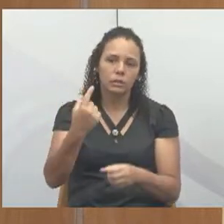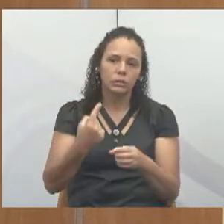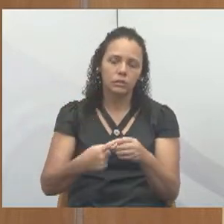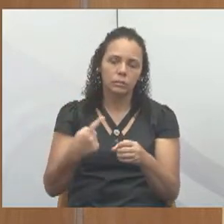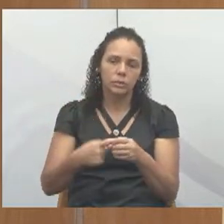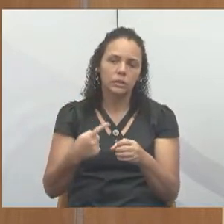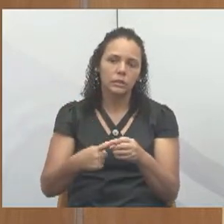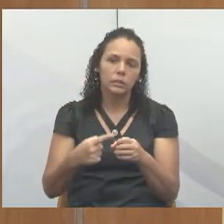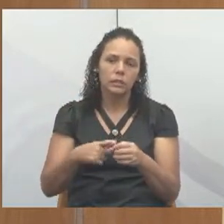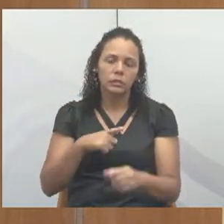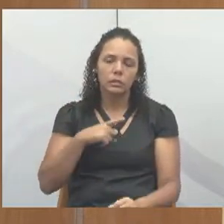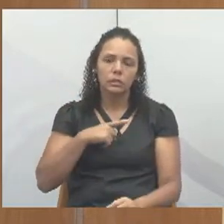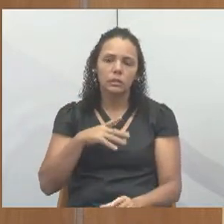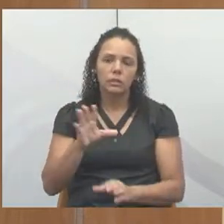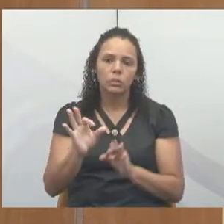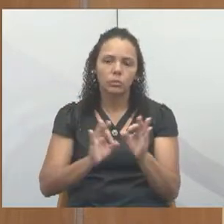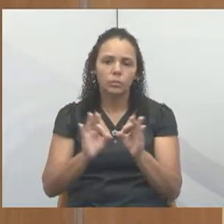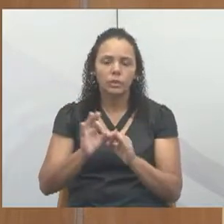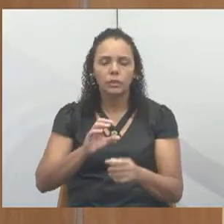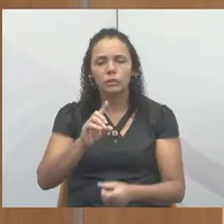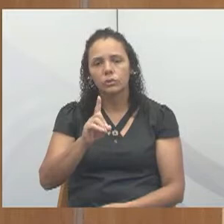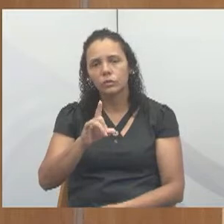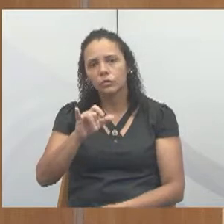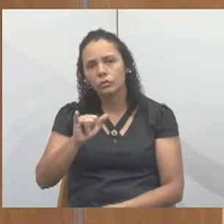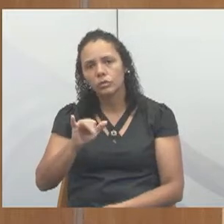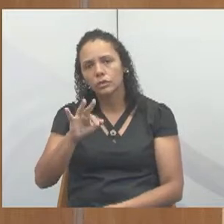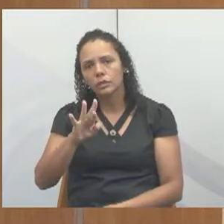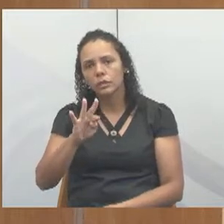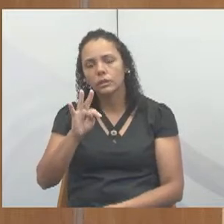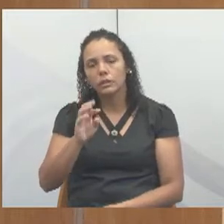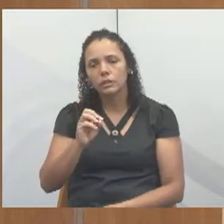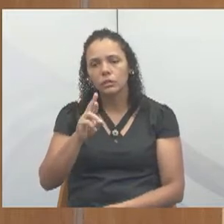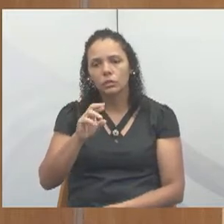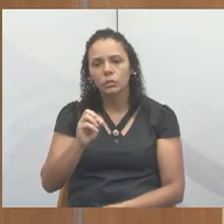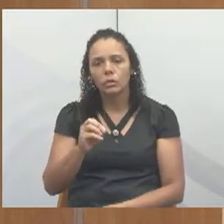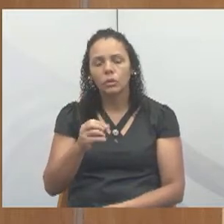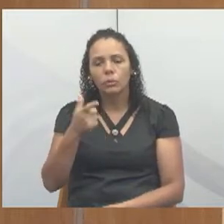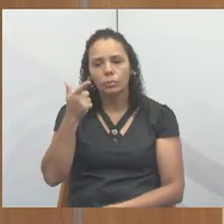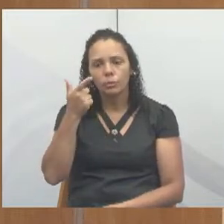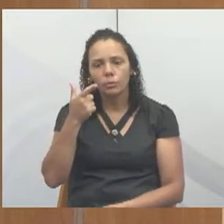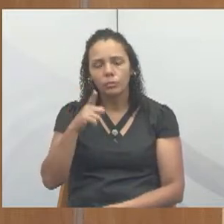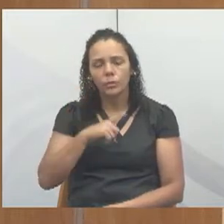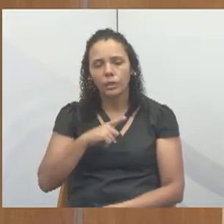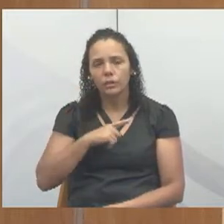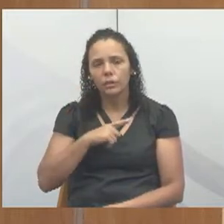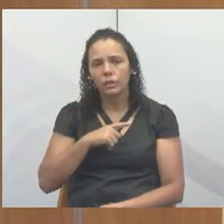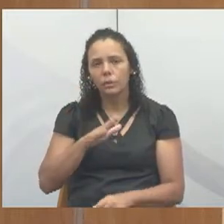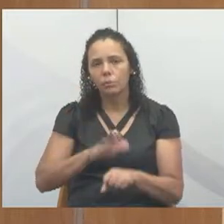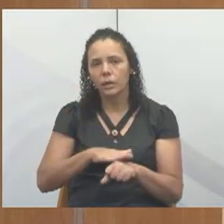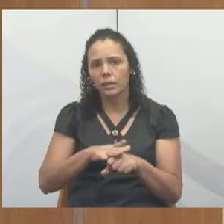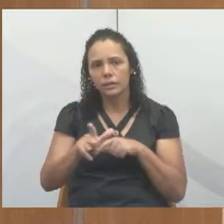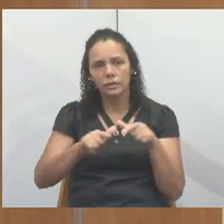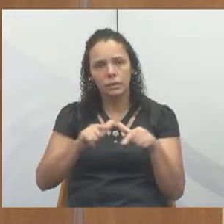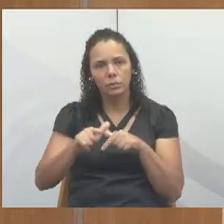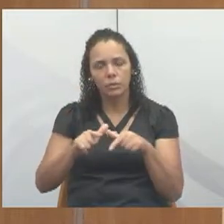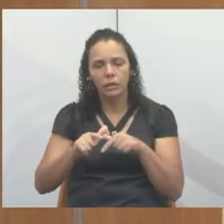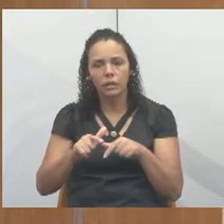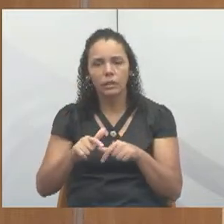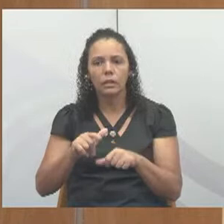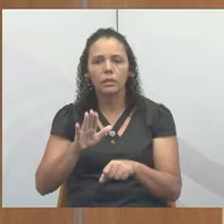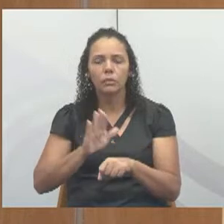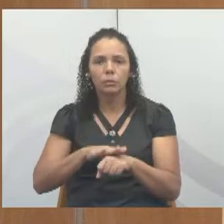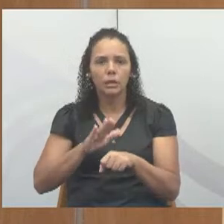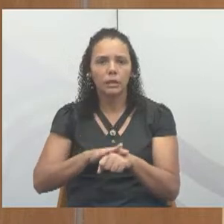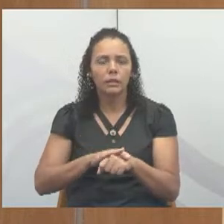importante para a cidade a gente ter um plano diretor atualizado para atrair investimento, para gerar emprego para as pessoas. Então, é uma